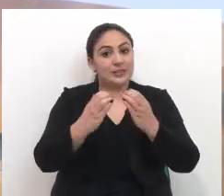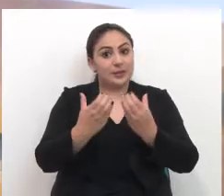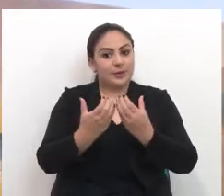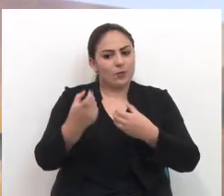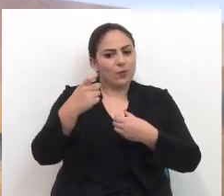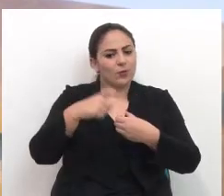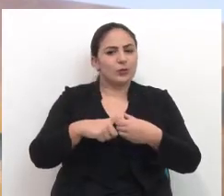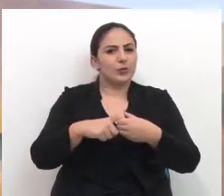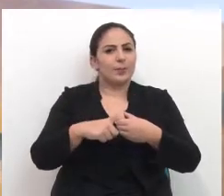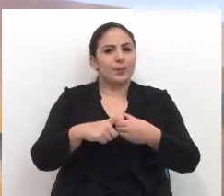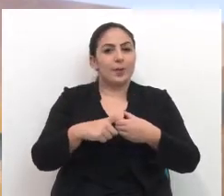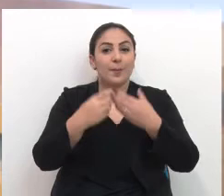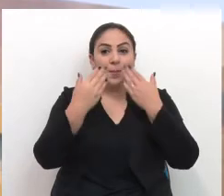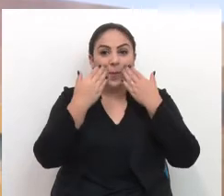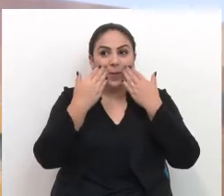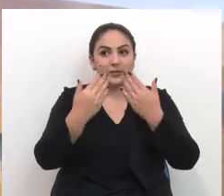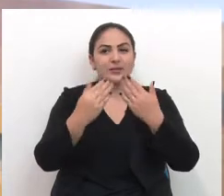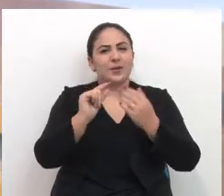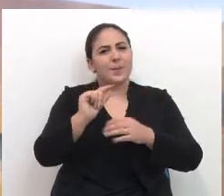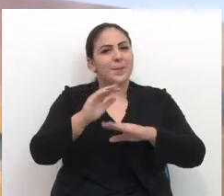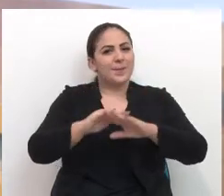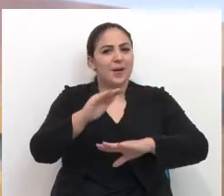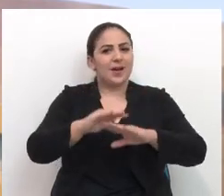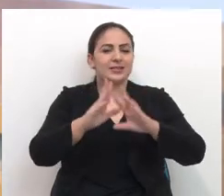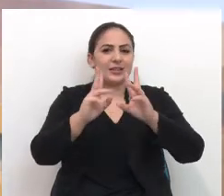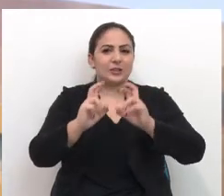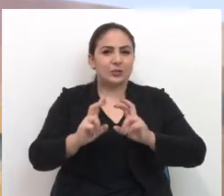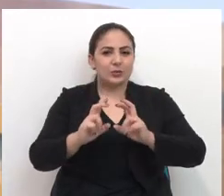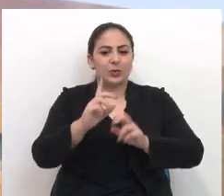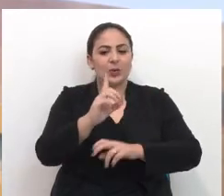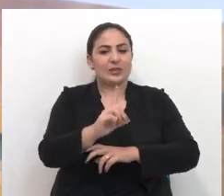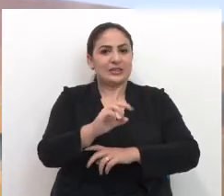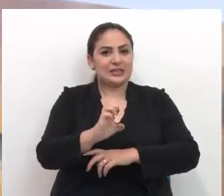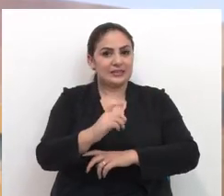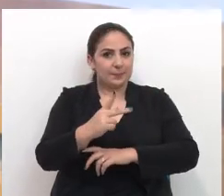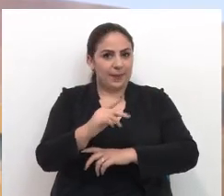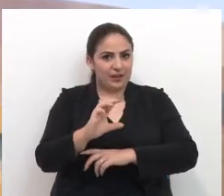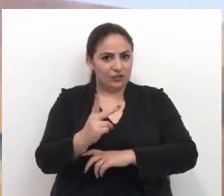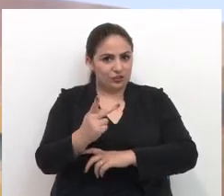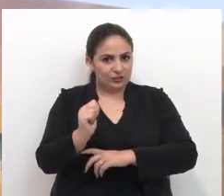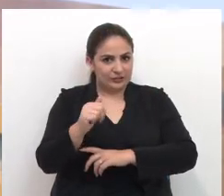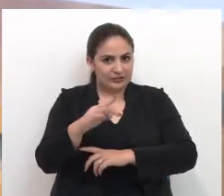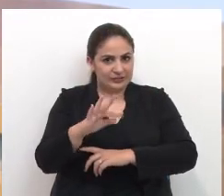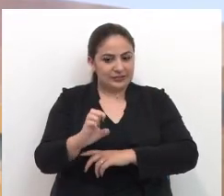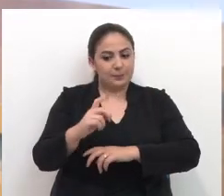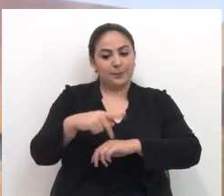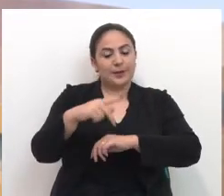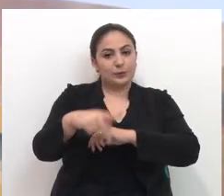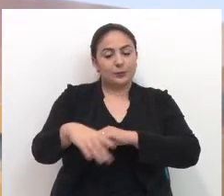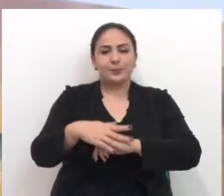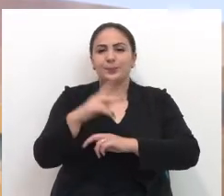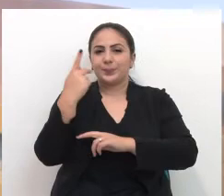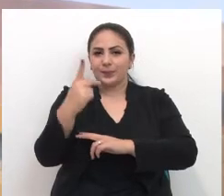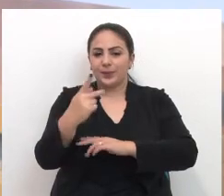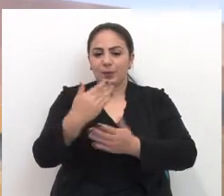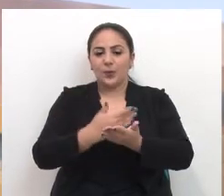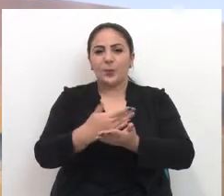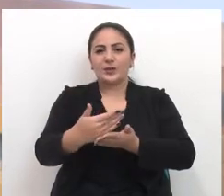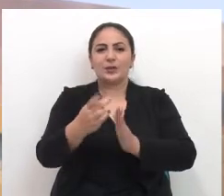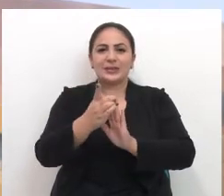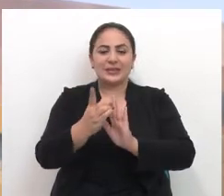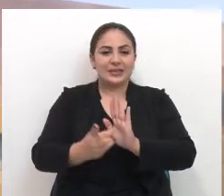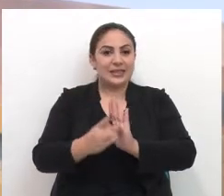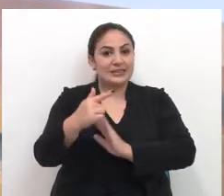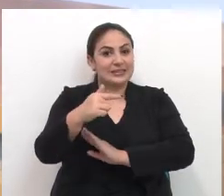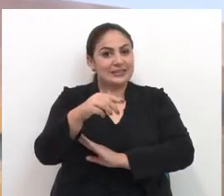O Jornal da Câmara está de volta para apresentar um pouco mais sobre os despachantes aqui de Passo Fundo. Uma história que